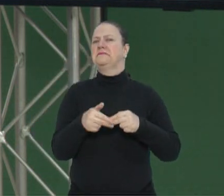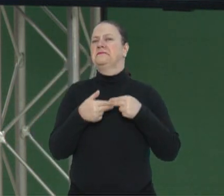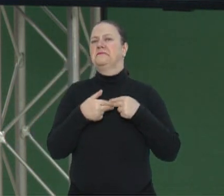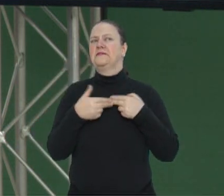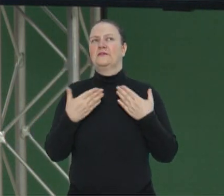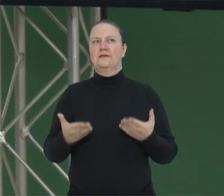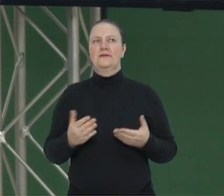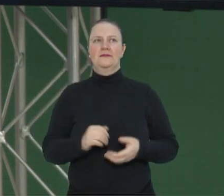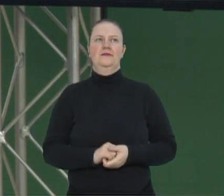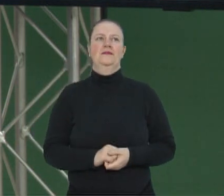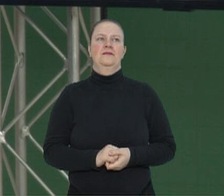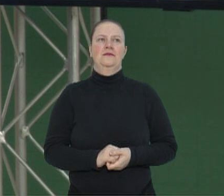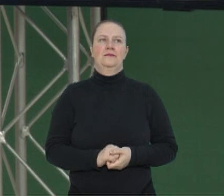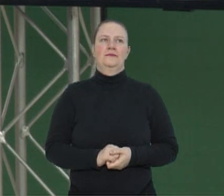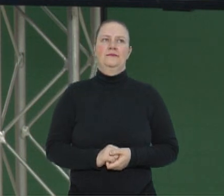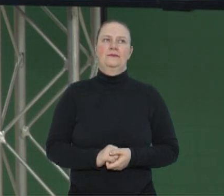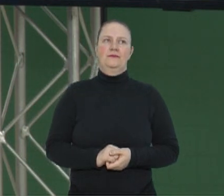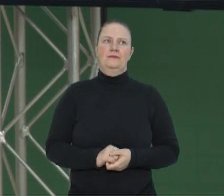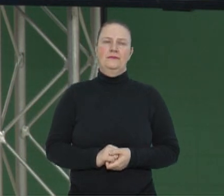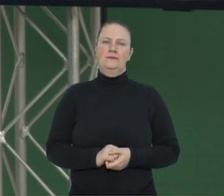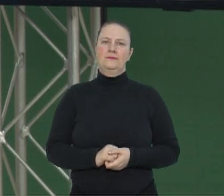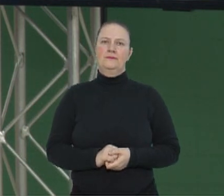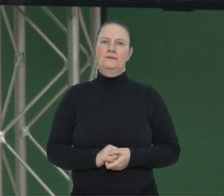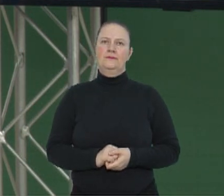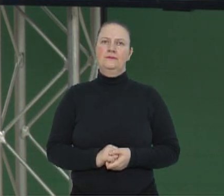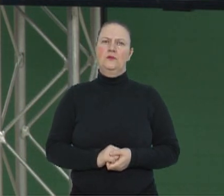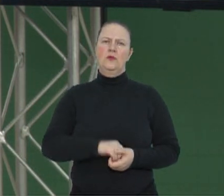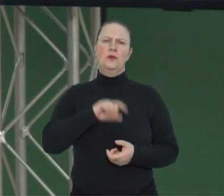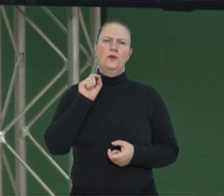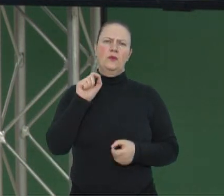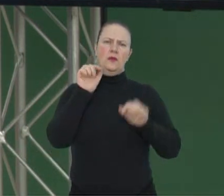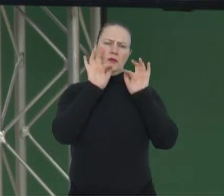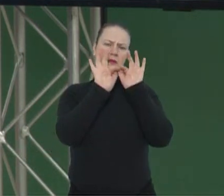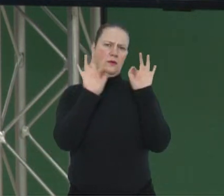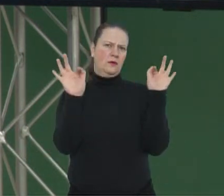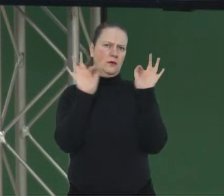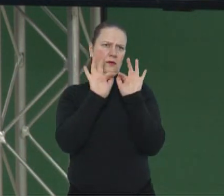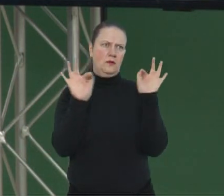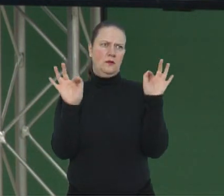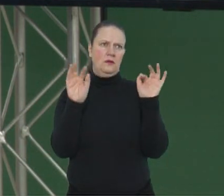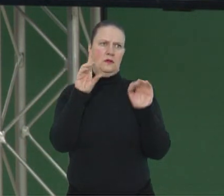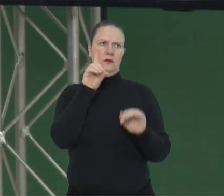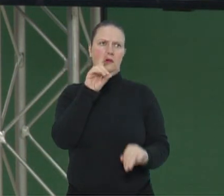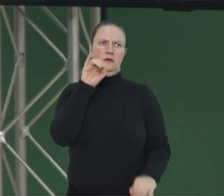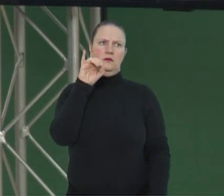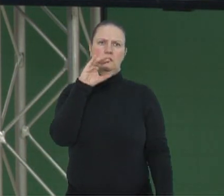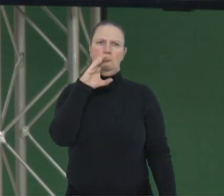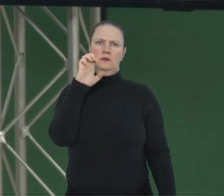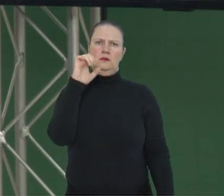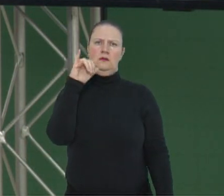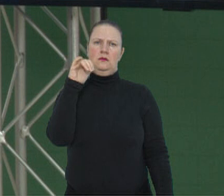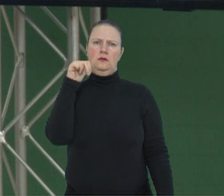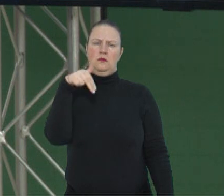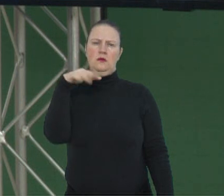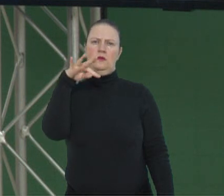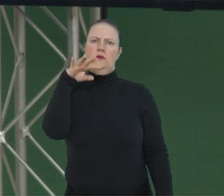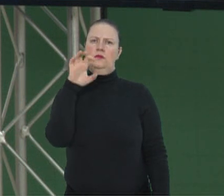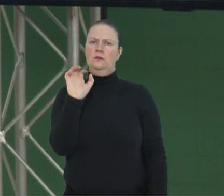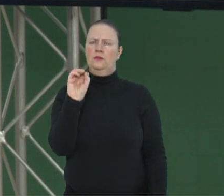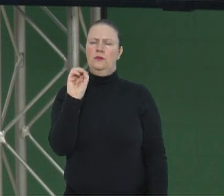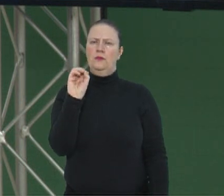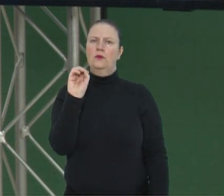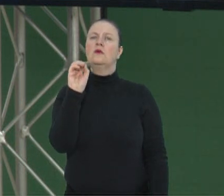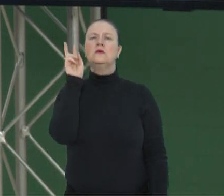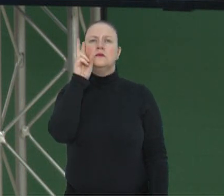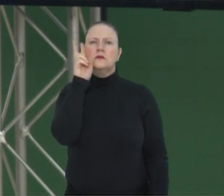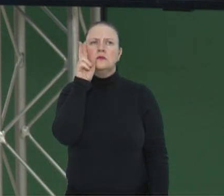descendo todo e nada com una postal. O que será, né, esse conceito de postal? Você se